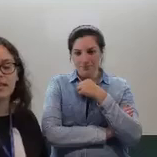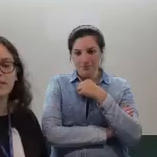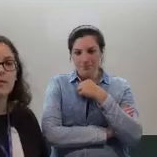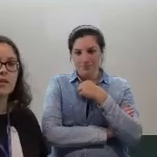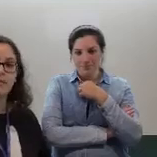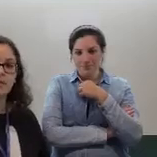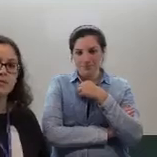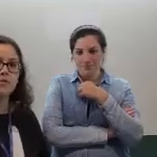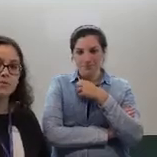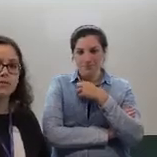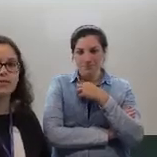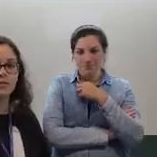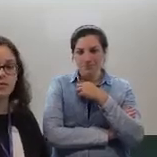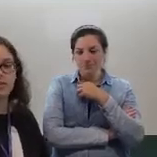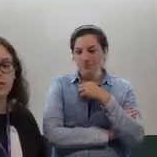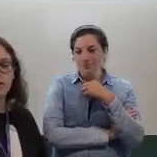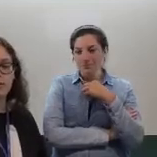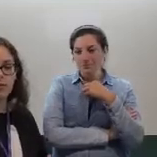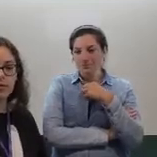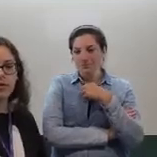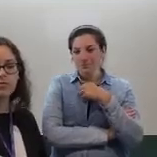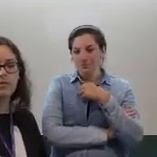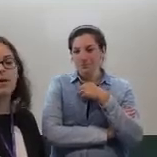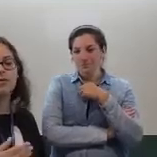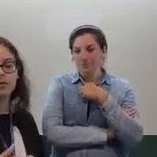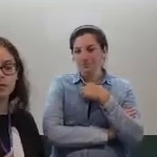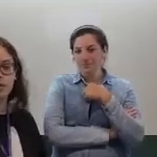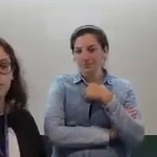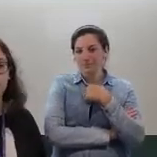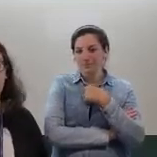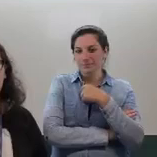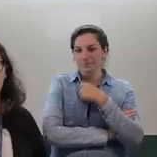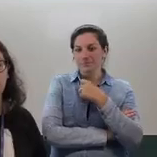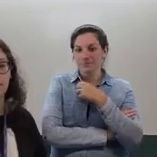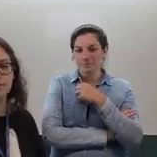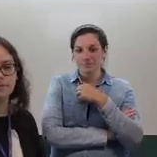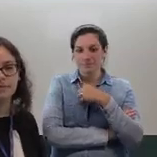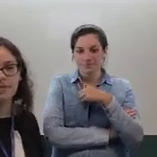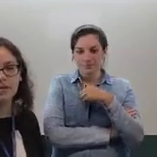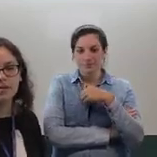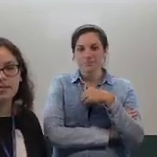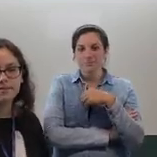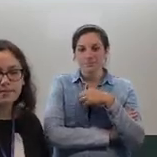italiano, francês. Então, dependendo do tipo de citação que você for colocar no trabalho, então tem um tipo de abreviatura.